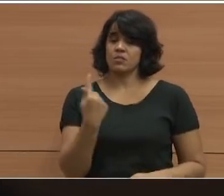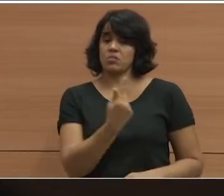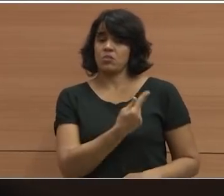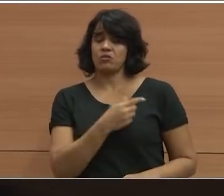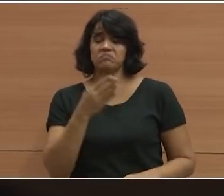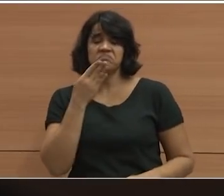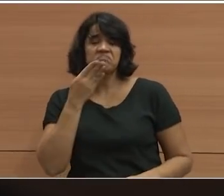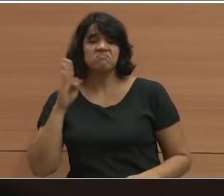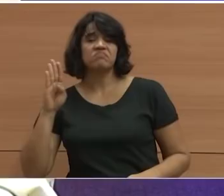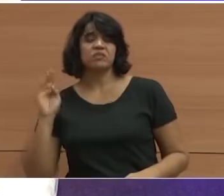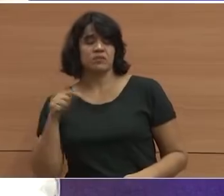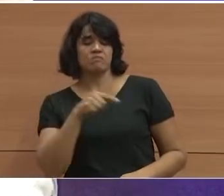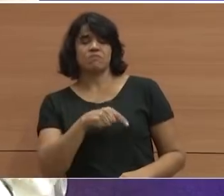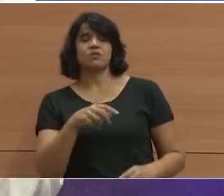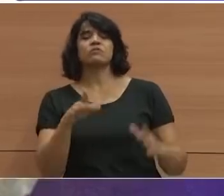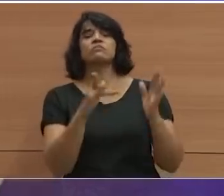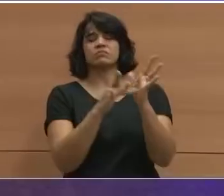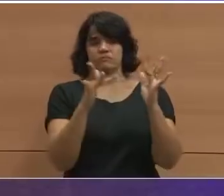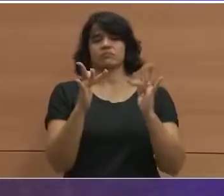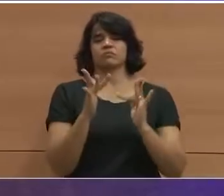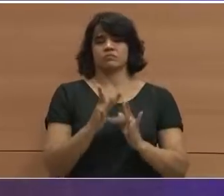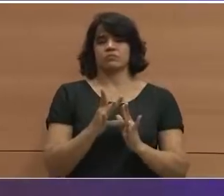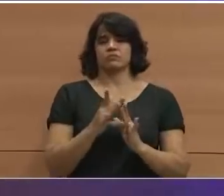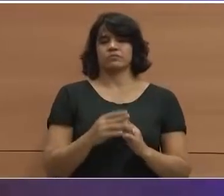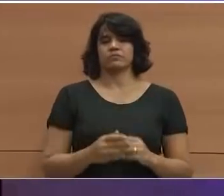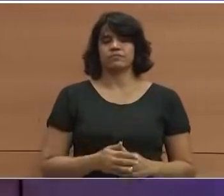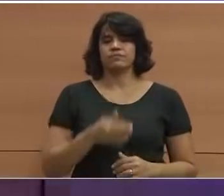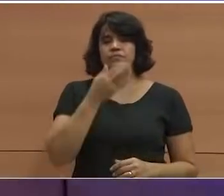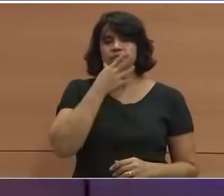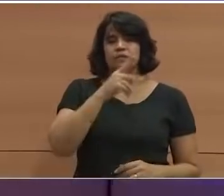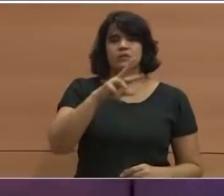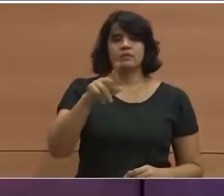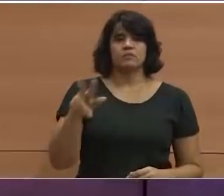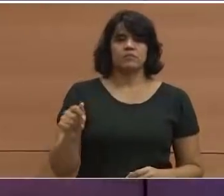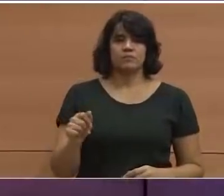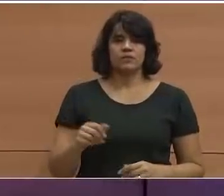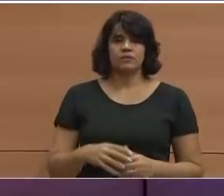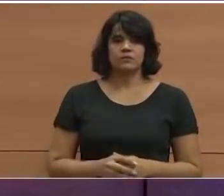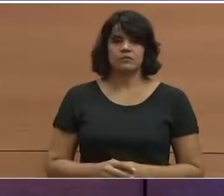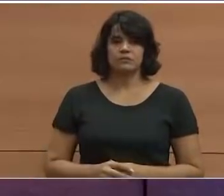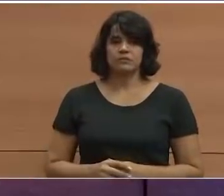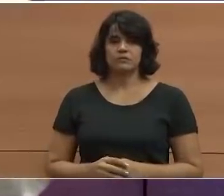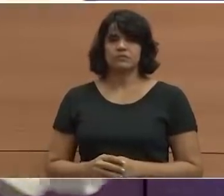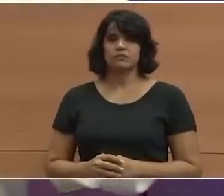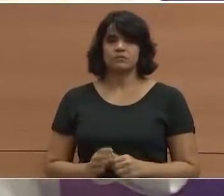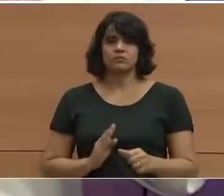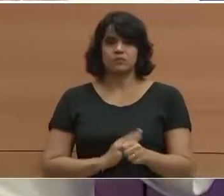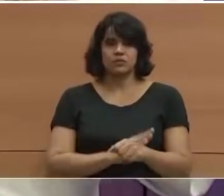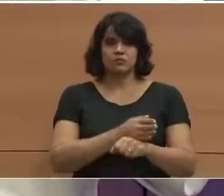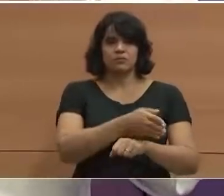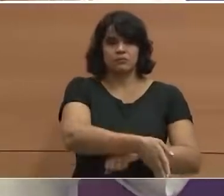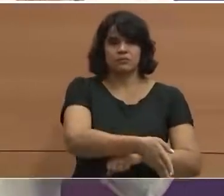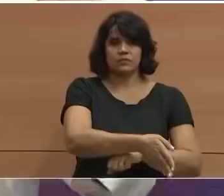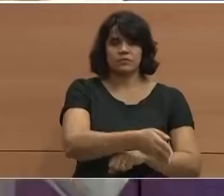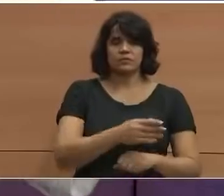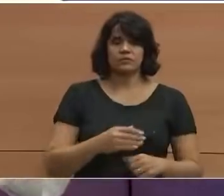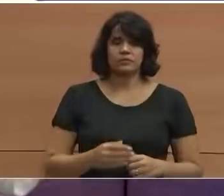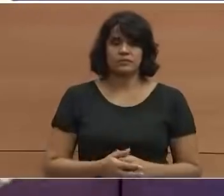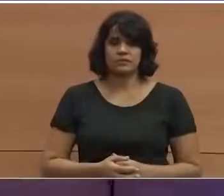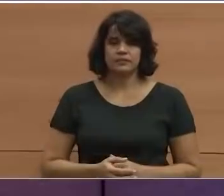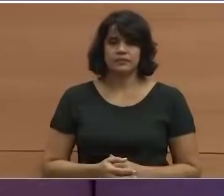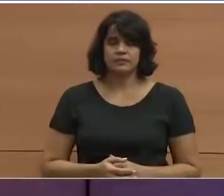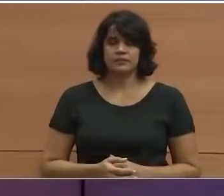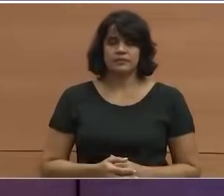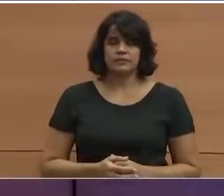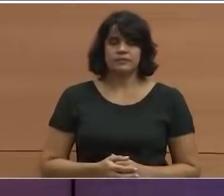testemunhas. Irmãos, para pertencer aos 12 apóstolos, eu li, eu não